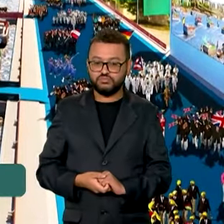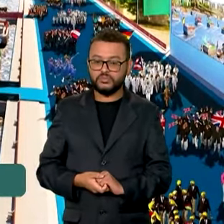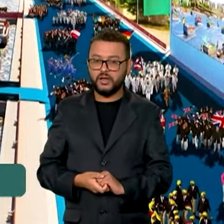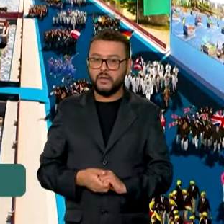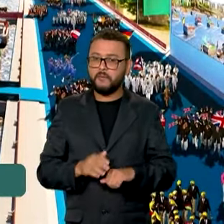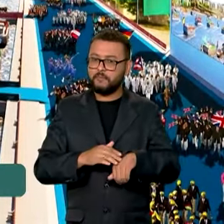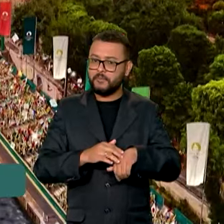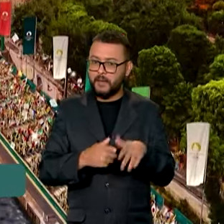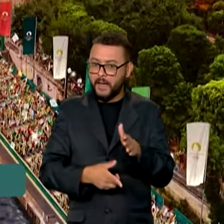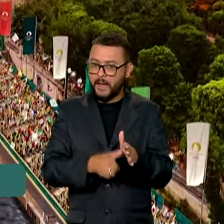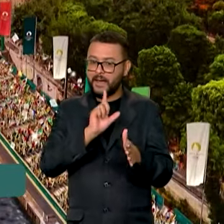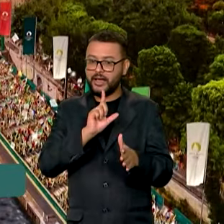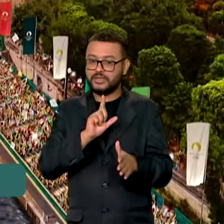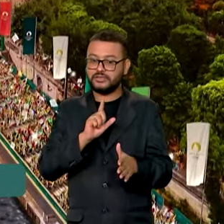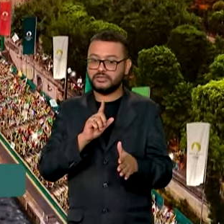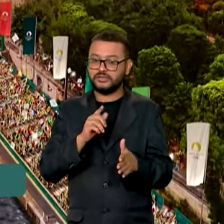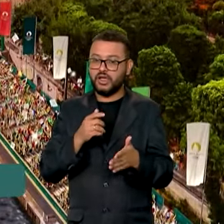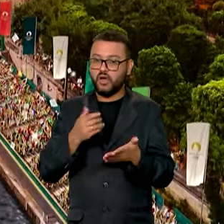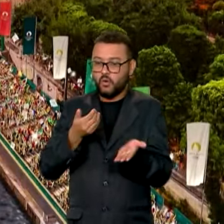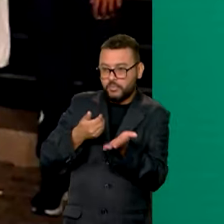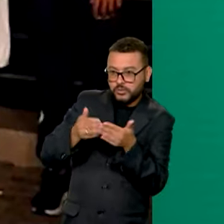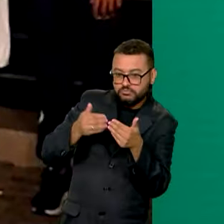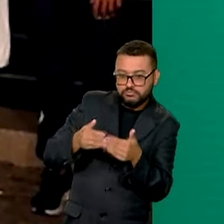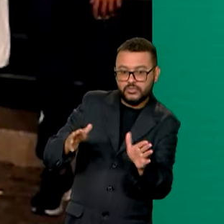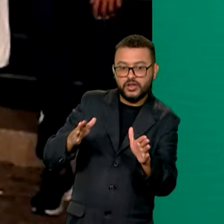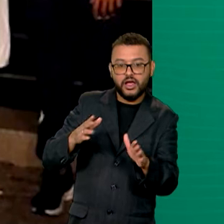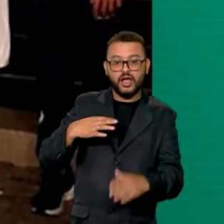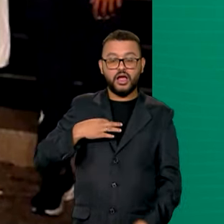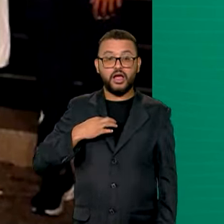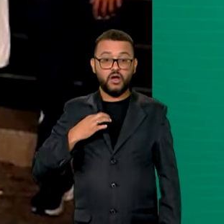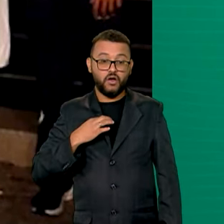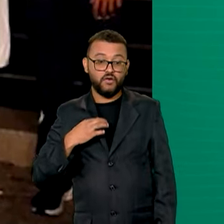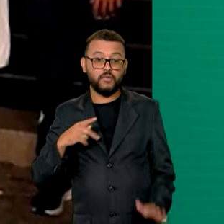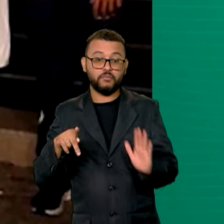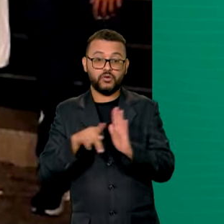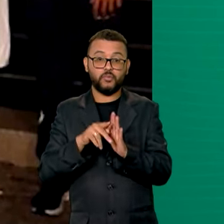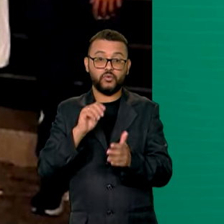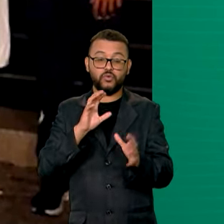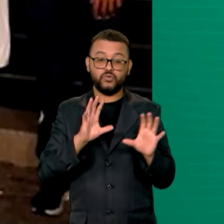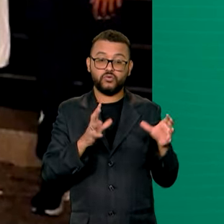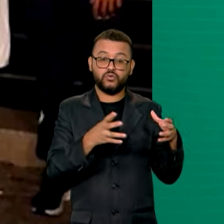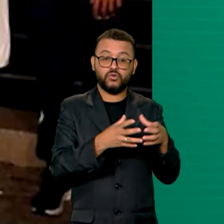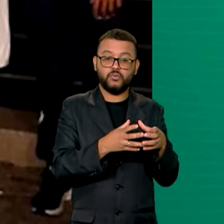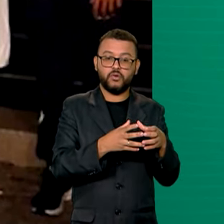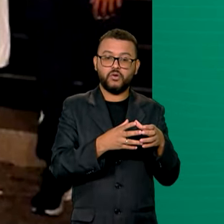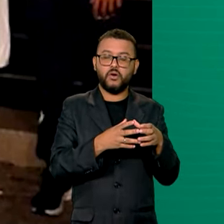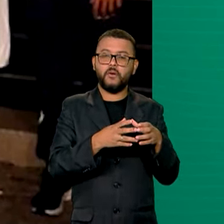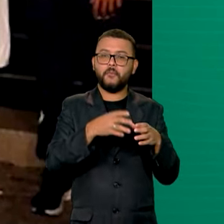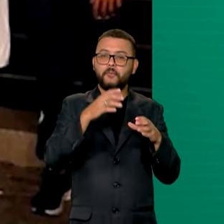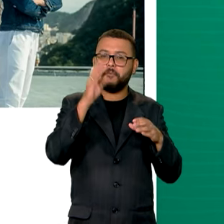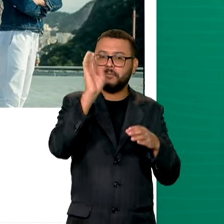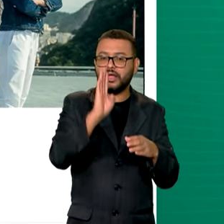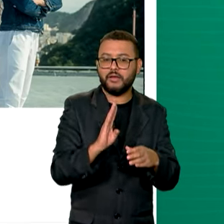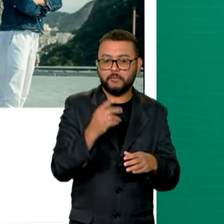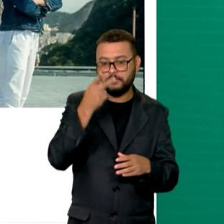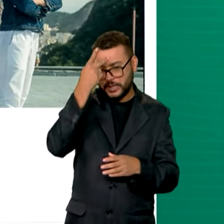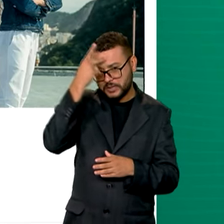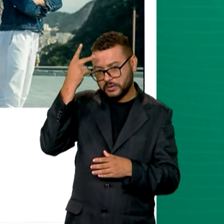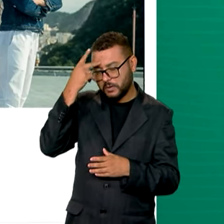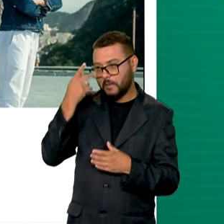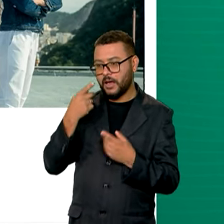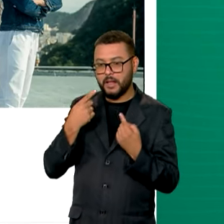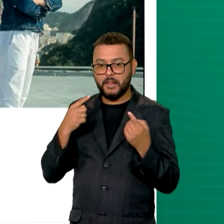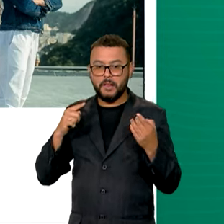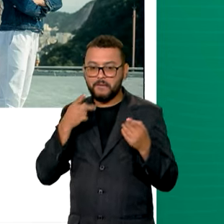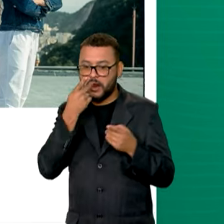Mas antes mesmo da cerimônia de abertura, o uniforme da delegação brasileira foi criticado nas redes sociais. Assinado